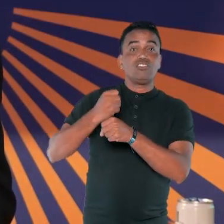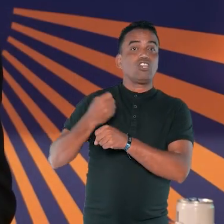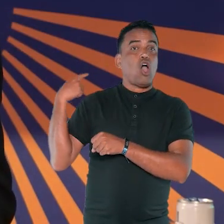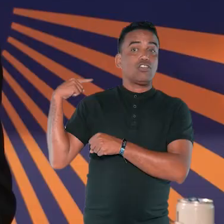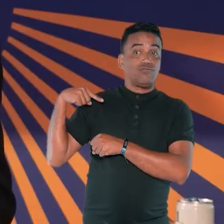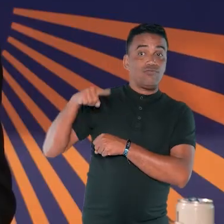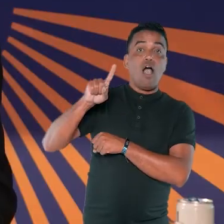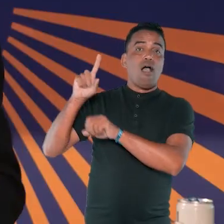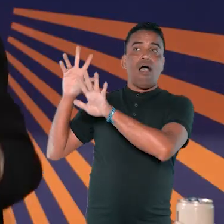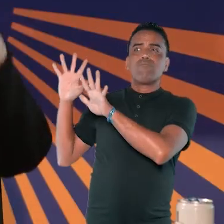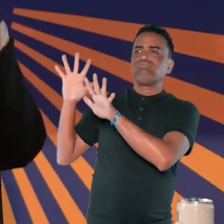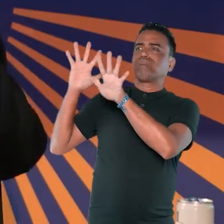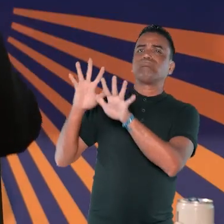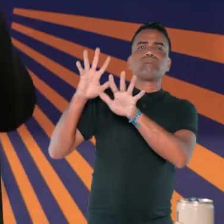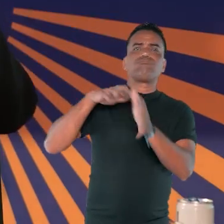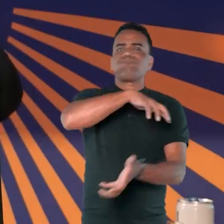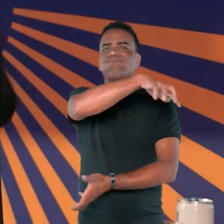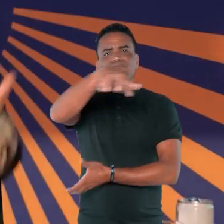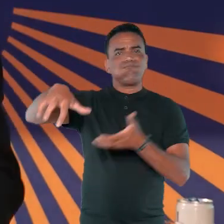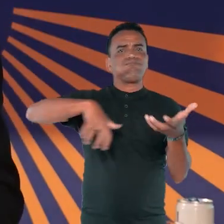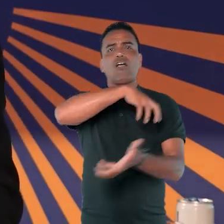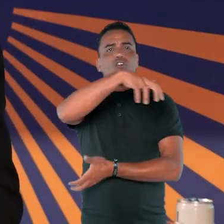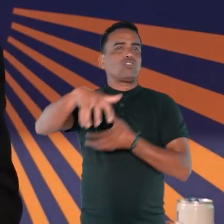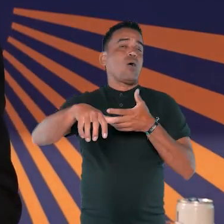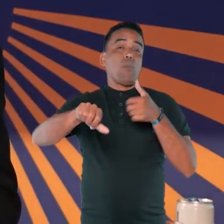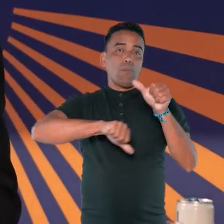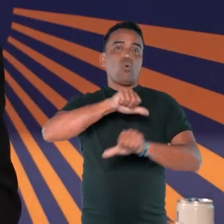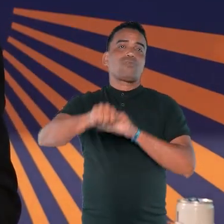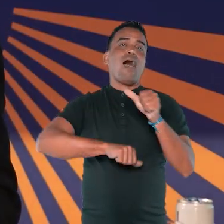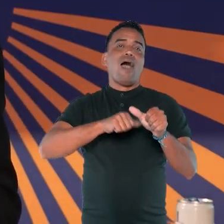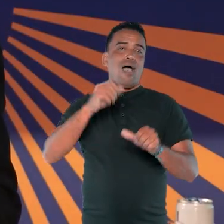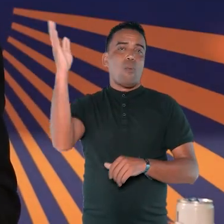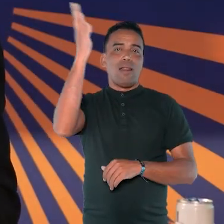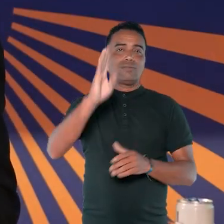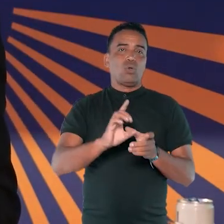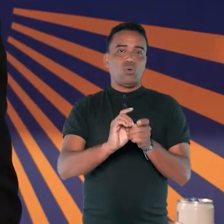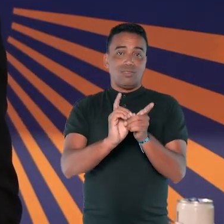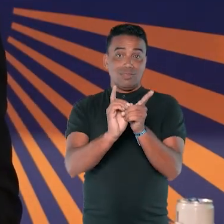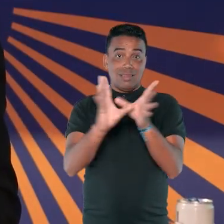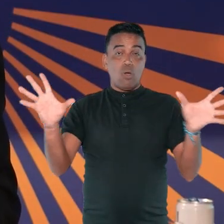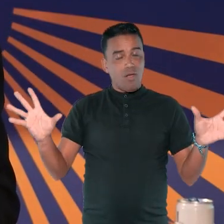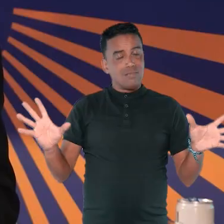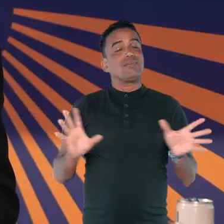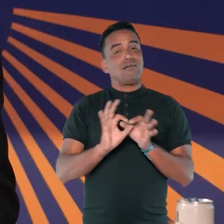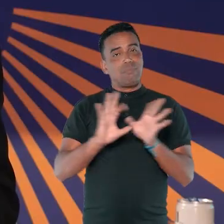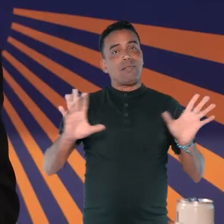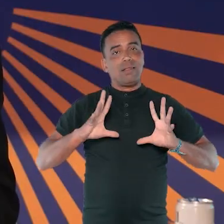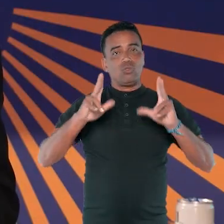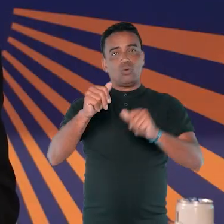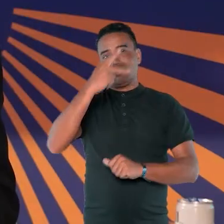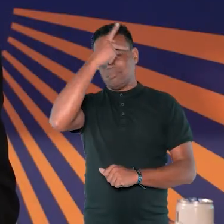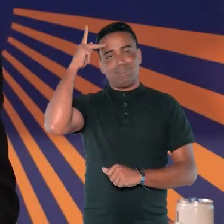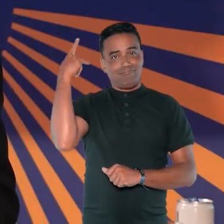querendo construir esta república para todos os cidadãos e cidadãs brasileiras. Então, eu acho